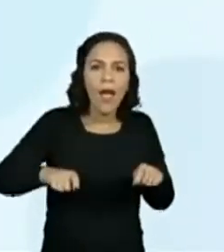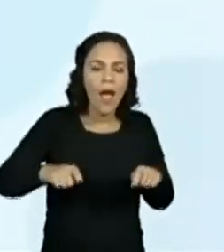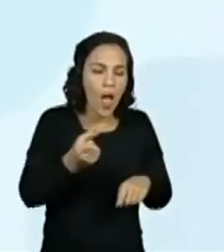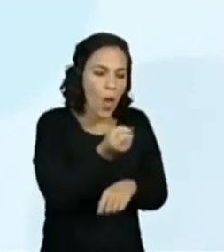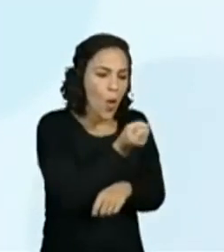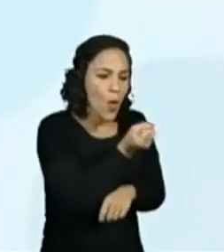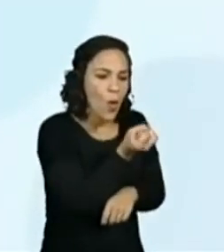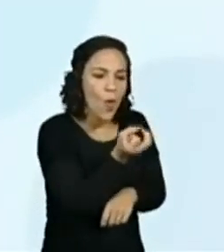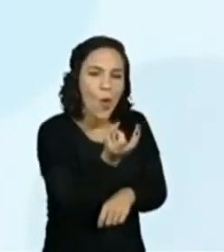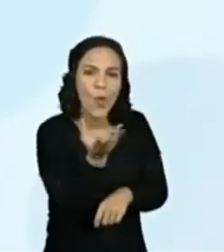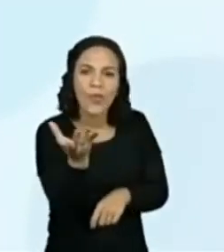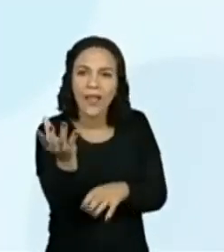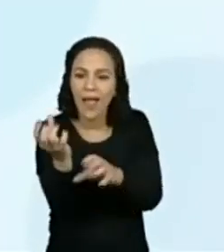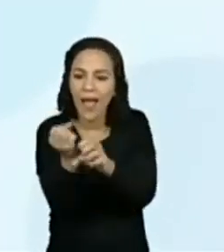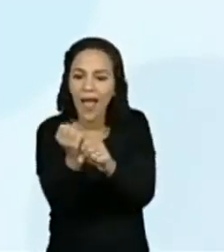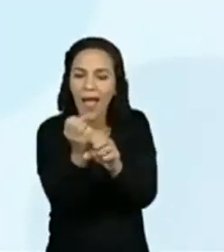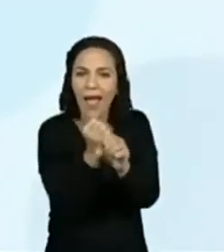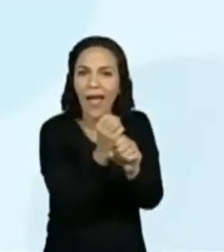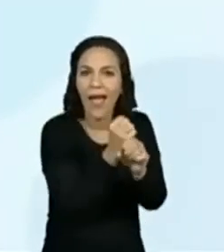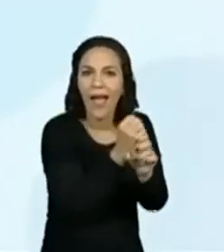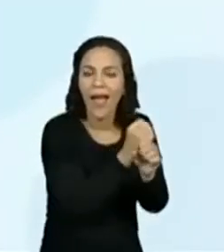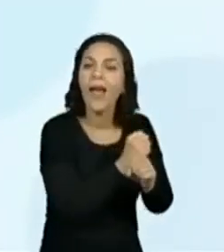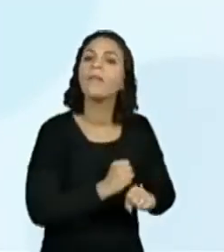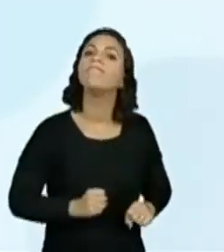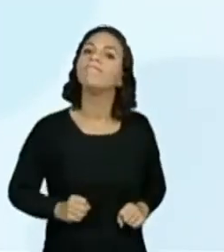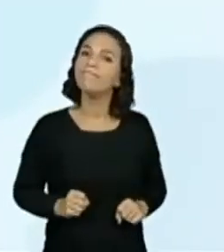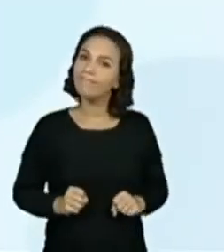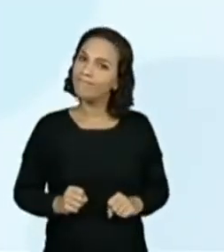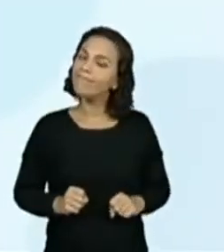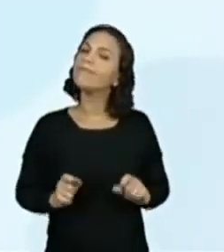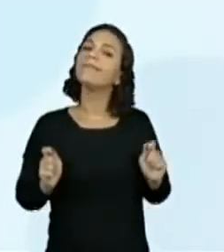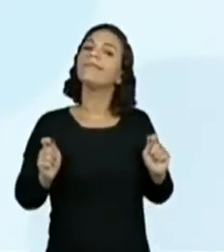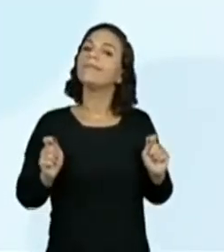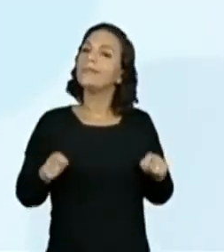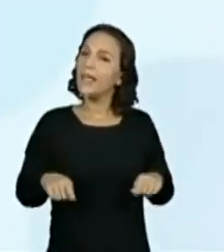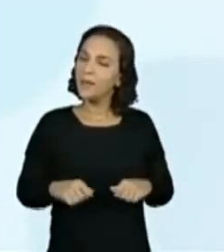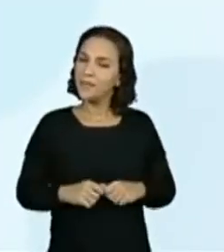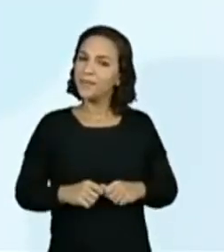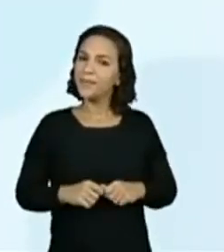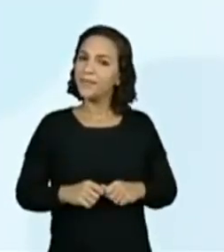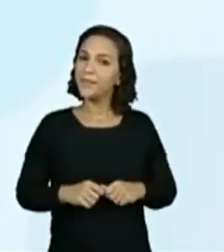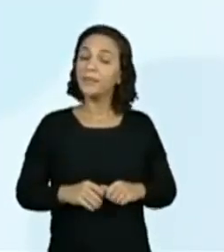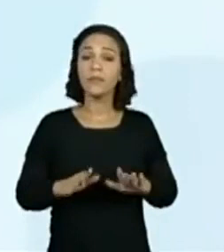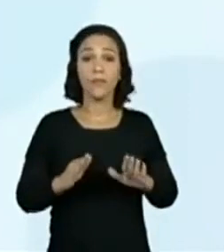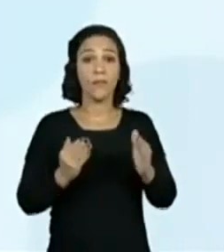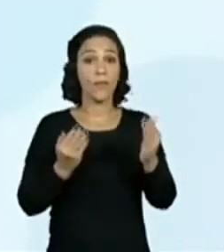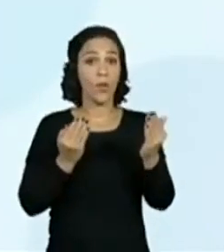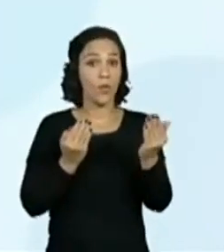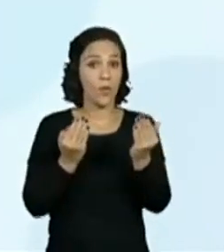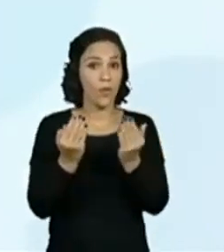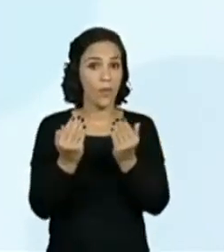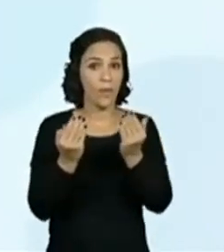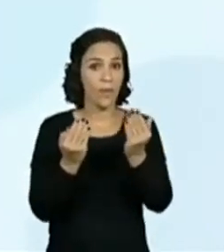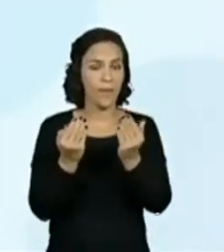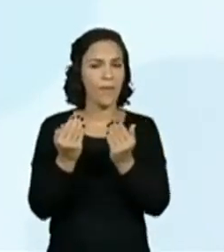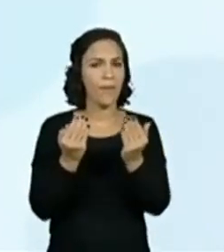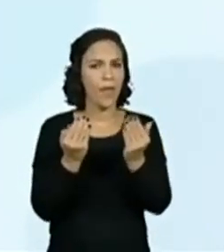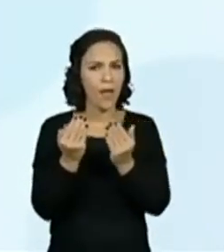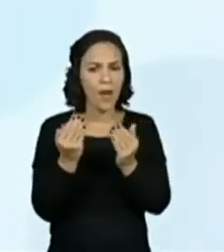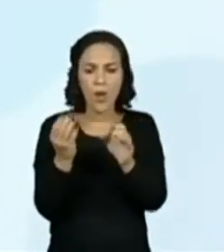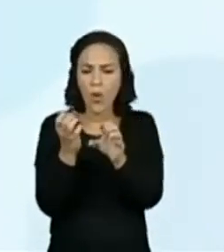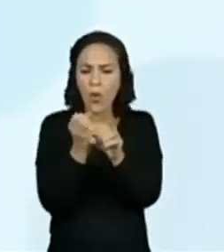Olha aí uma funcionalidade dos números. Eles servem para contar. Contar o quê? A